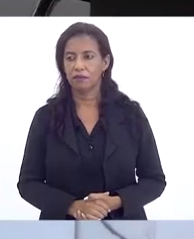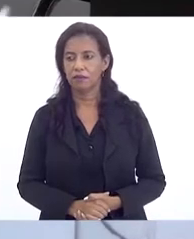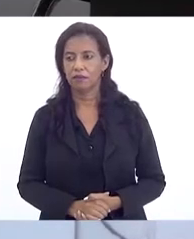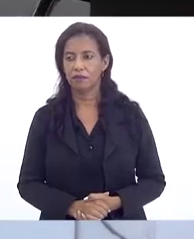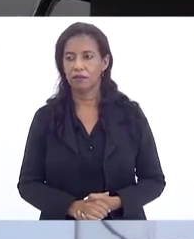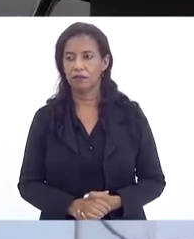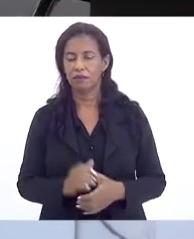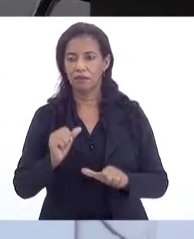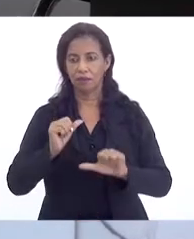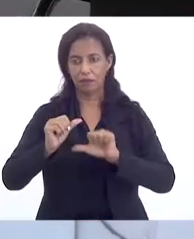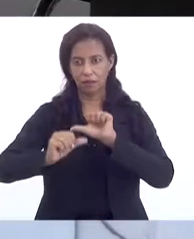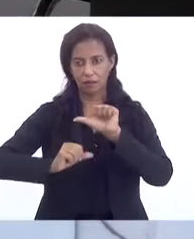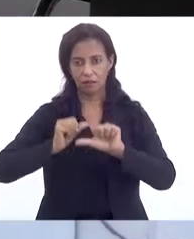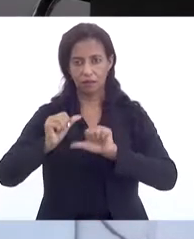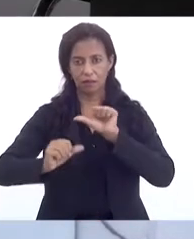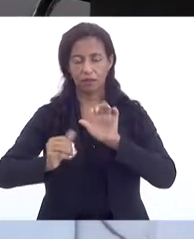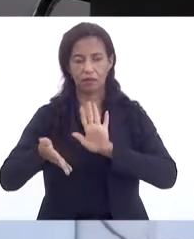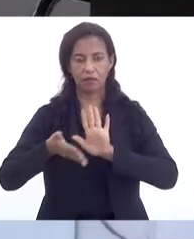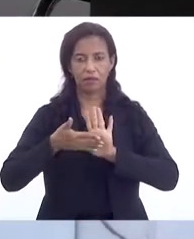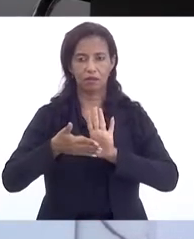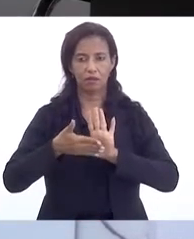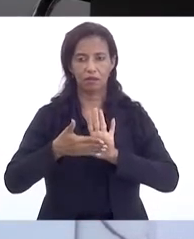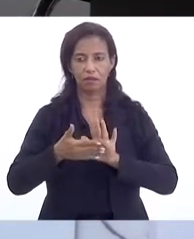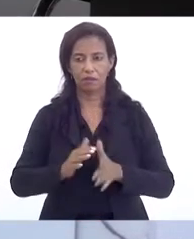E a modificação proposta